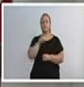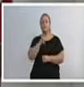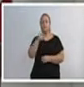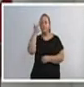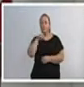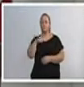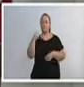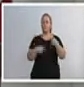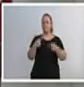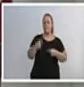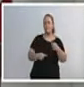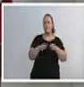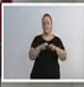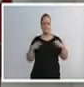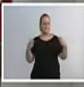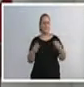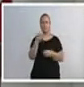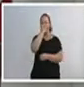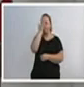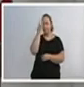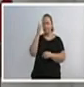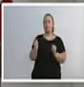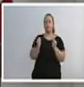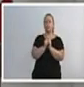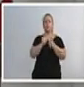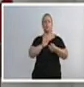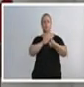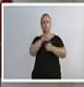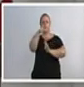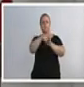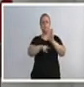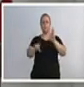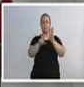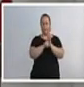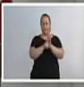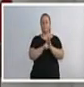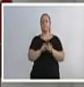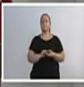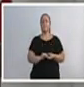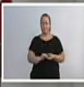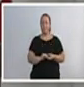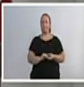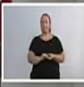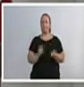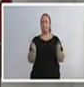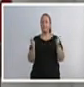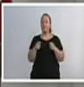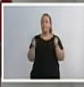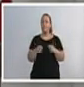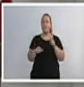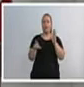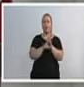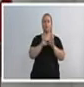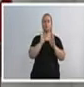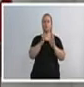se a gente sentar com as pessoas para esclarecer, para mostrar o projeto de lei, como eu fiz no shopping, a gente pode fazer muitas leis existentes que só existem